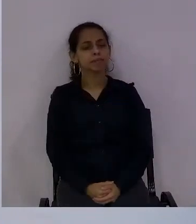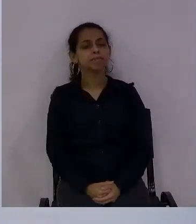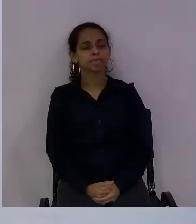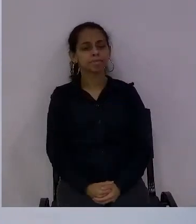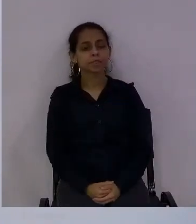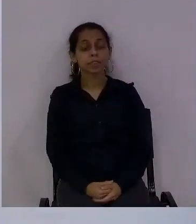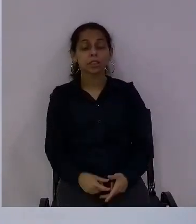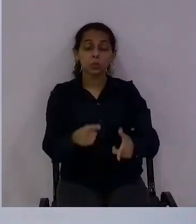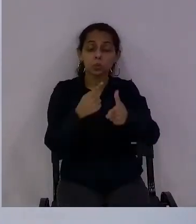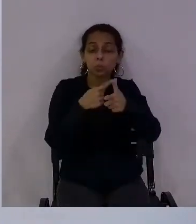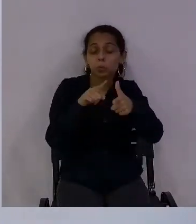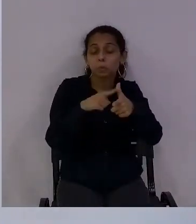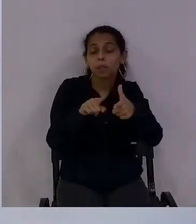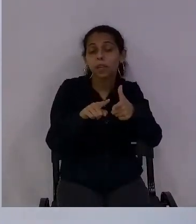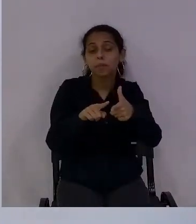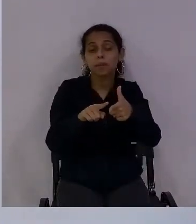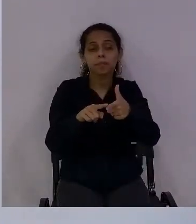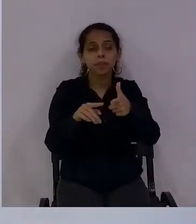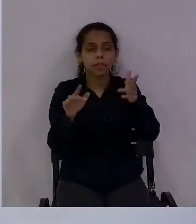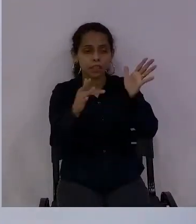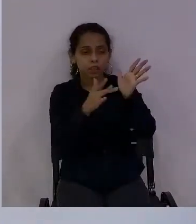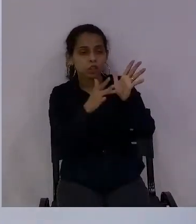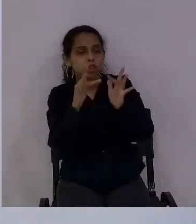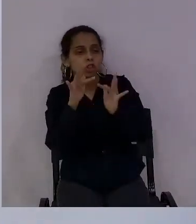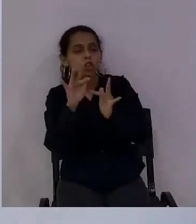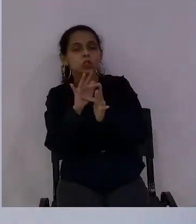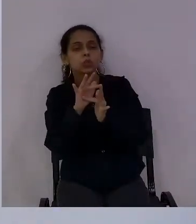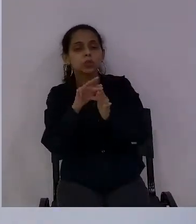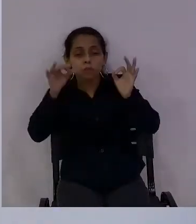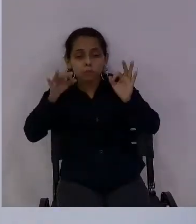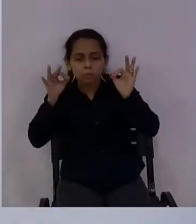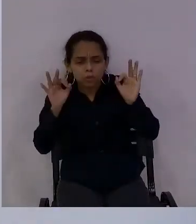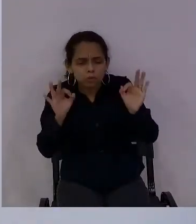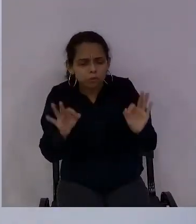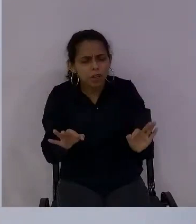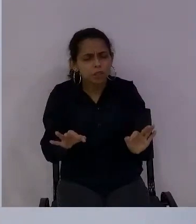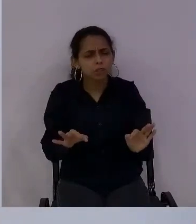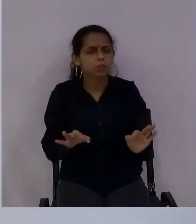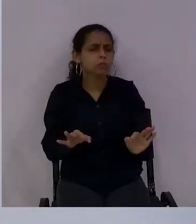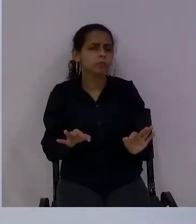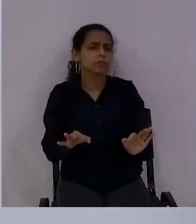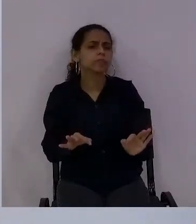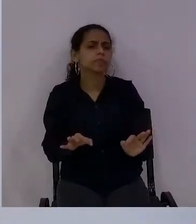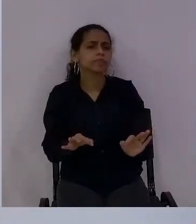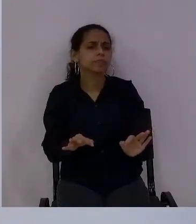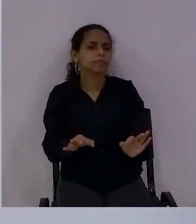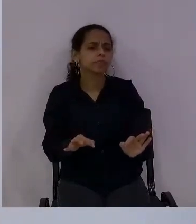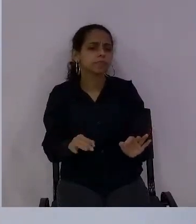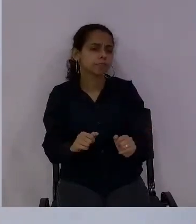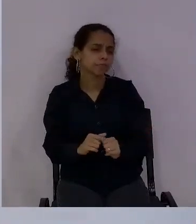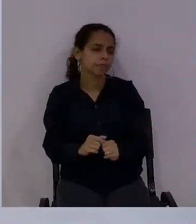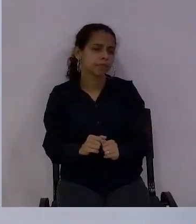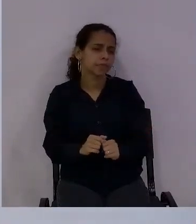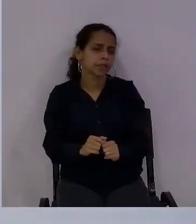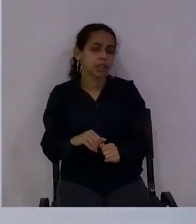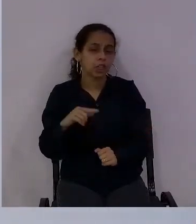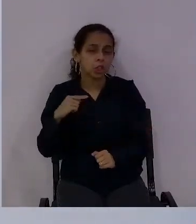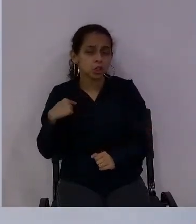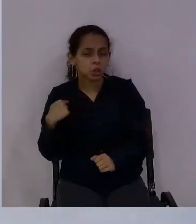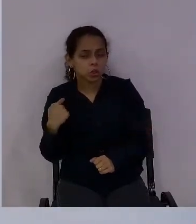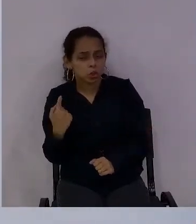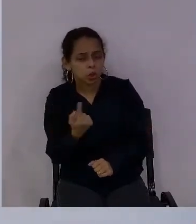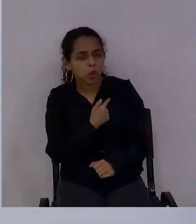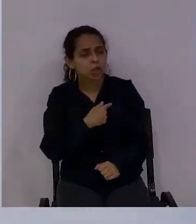O problema não é que está se esperando aparecer o culpado, esse culpado já foi apresentado lá atrás. Todo